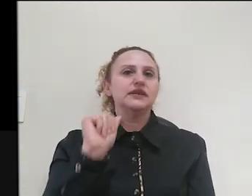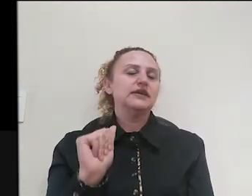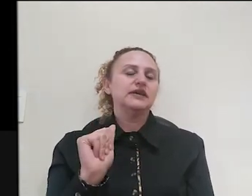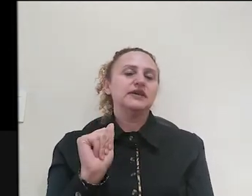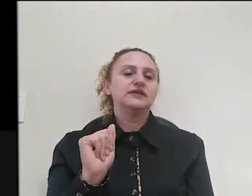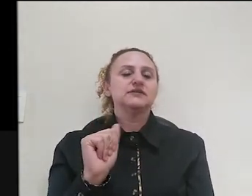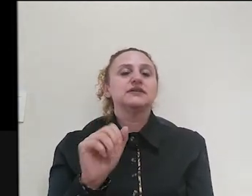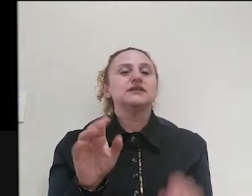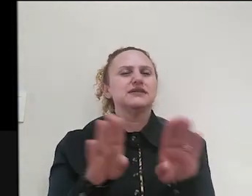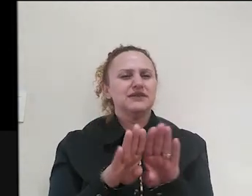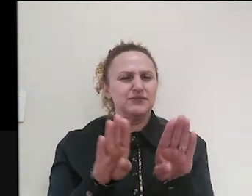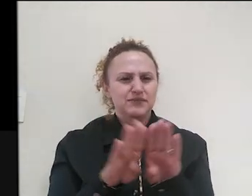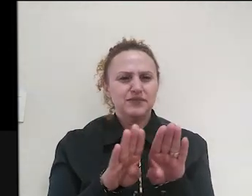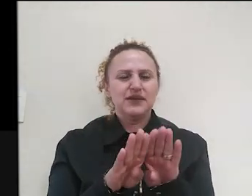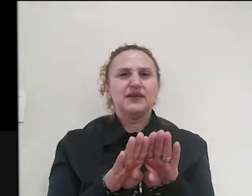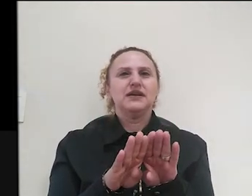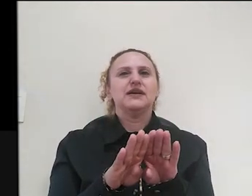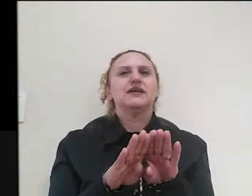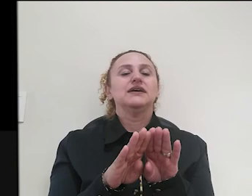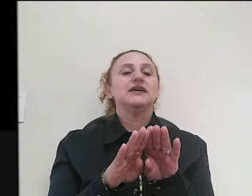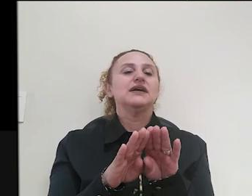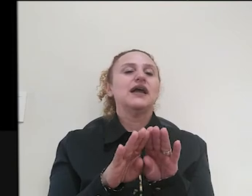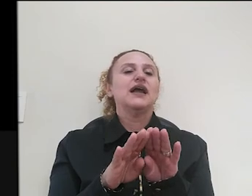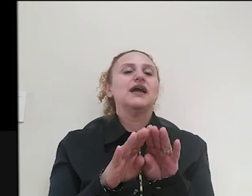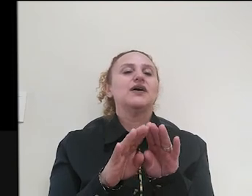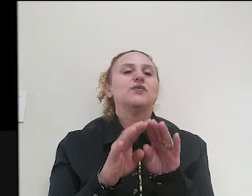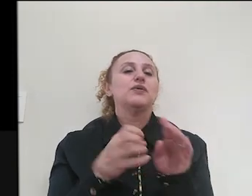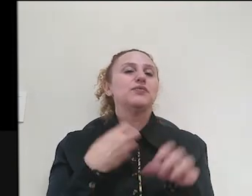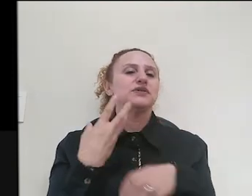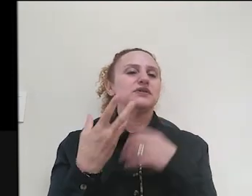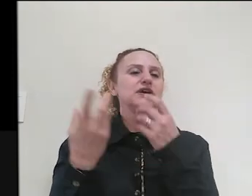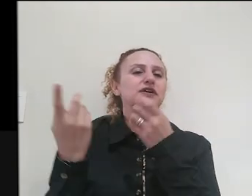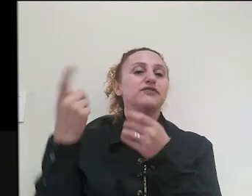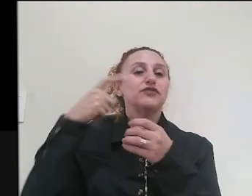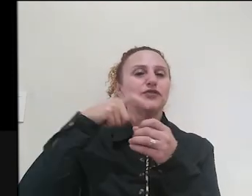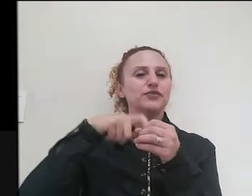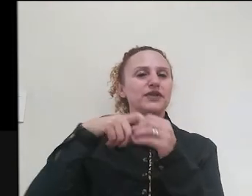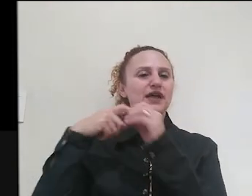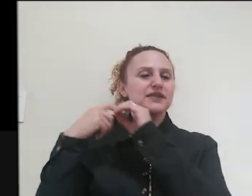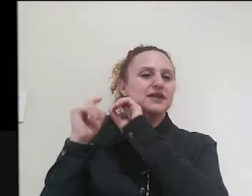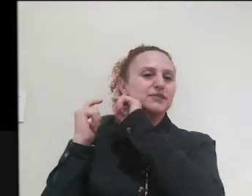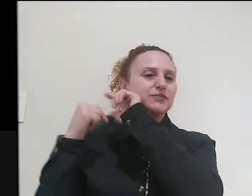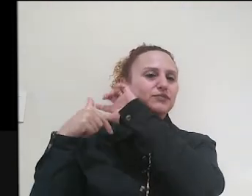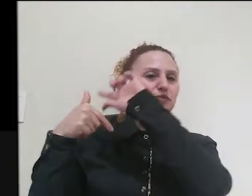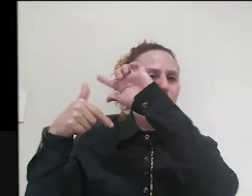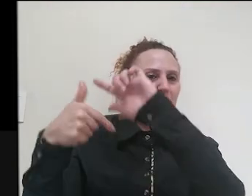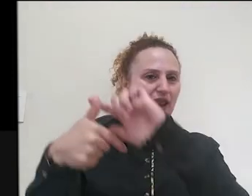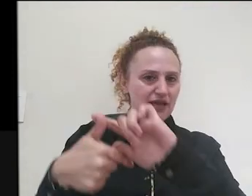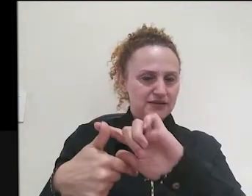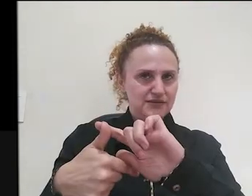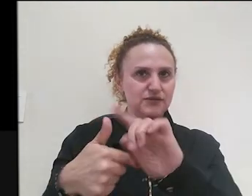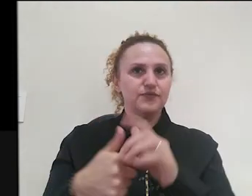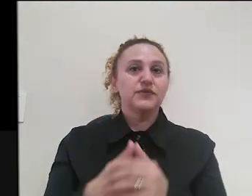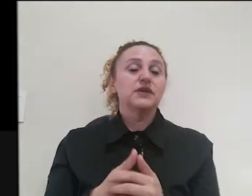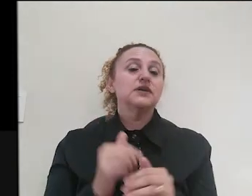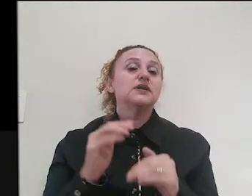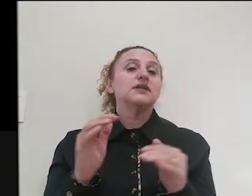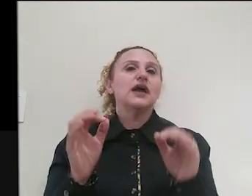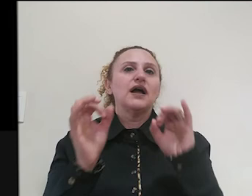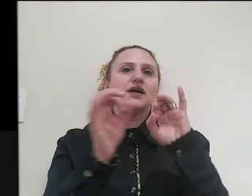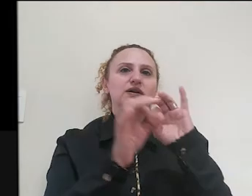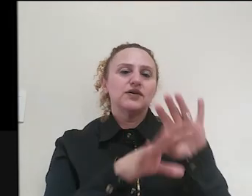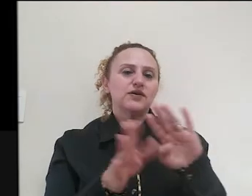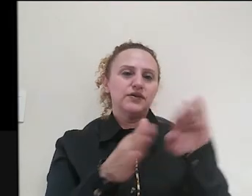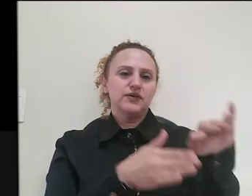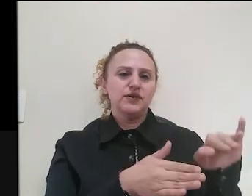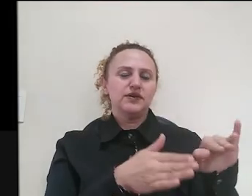parte desse movimento neoclássico, né, de retorno aos clássicos. E aí a gente tem o romantismo. O romantismo, ele vai quebrar com